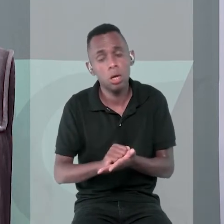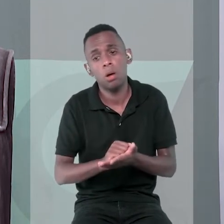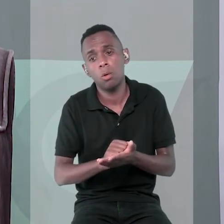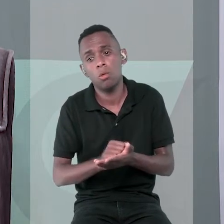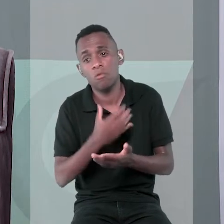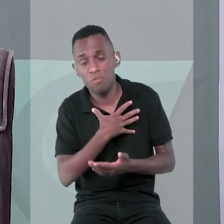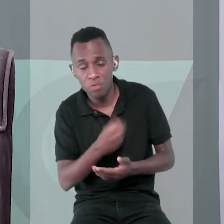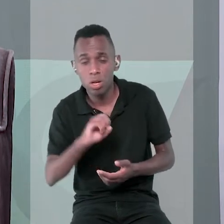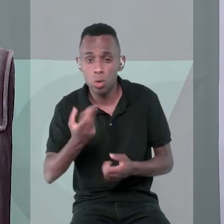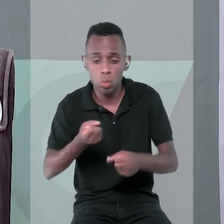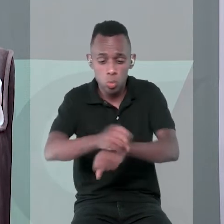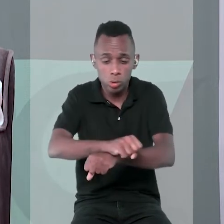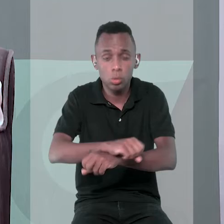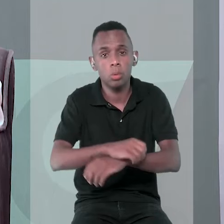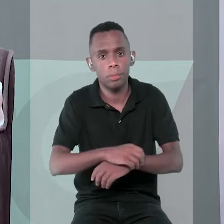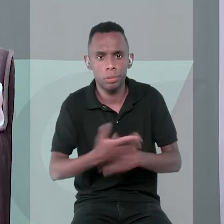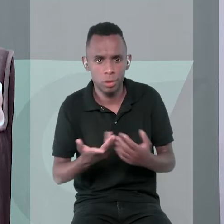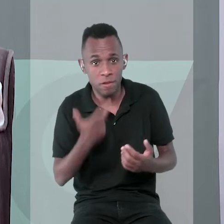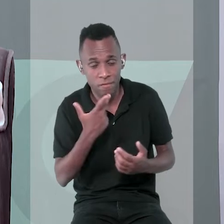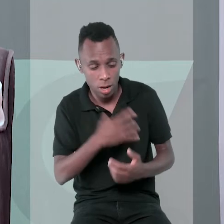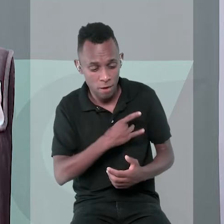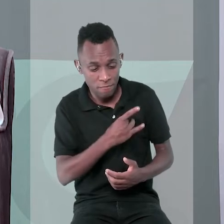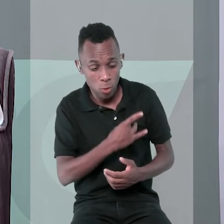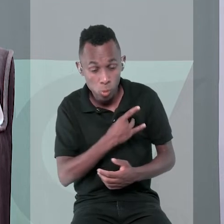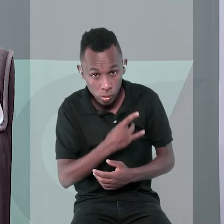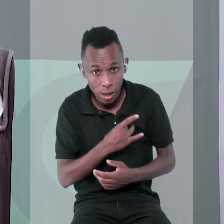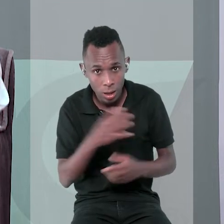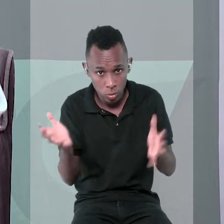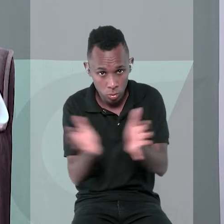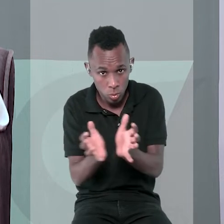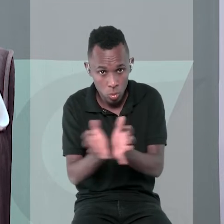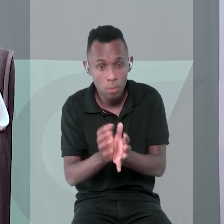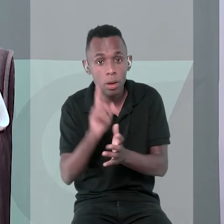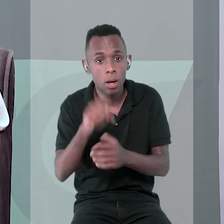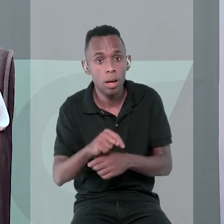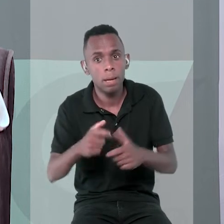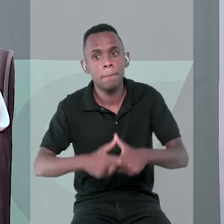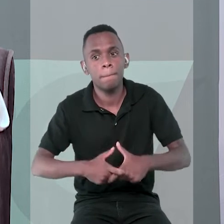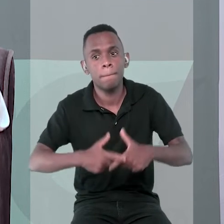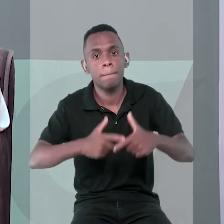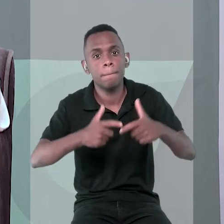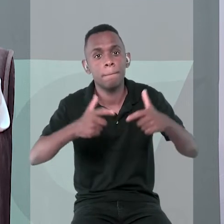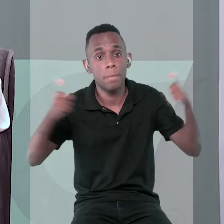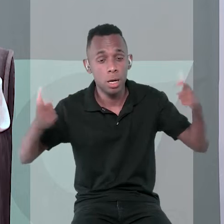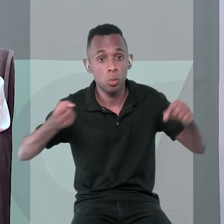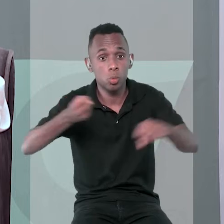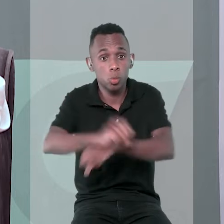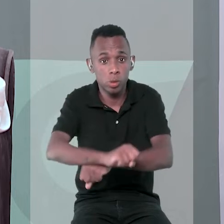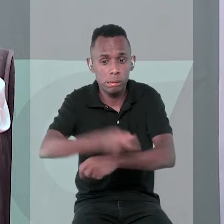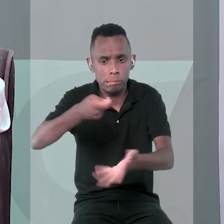que a gente chama de voluntários no batalhão eram, em sua grande maioria,